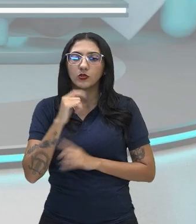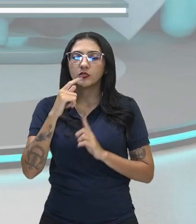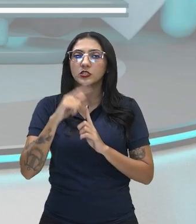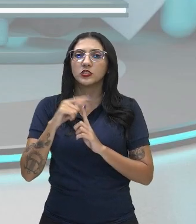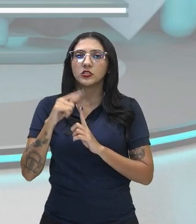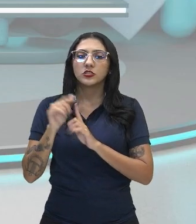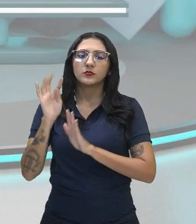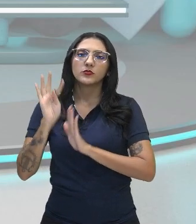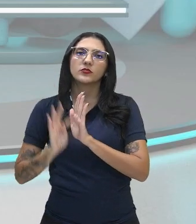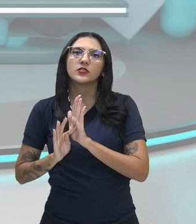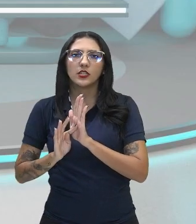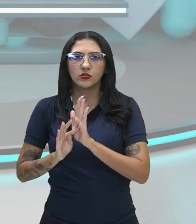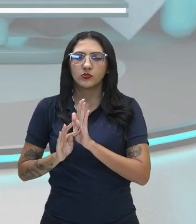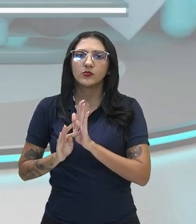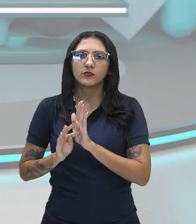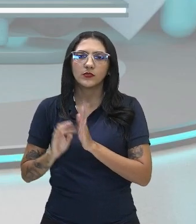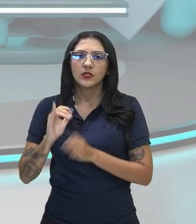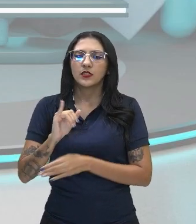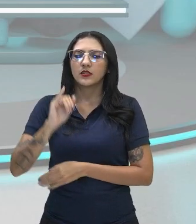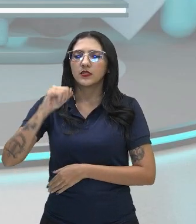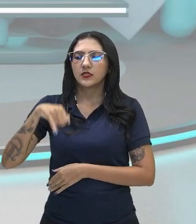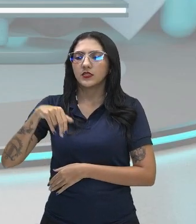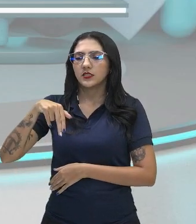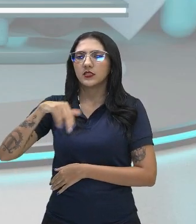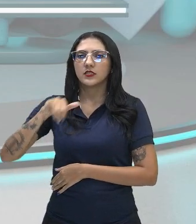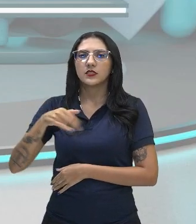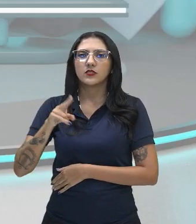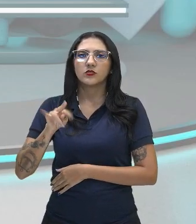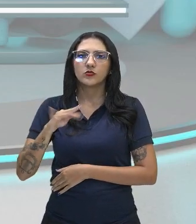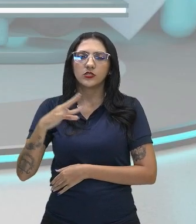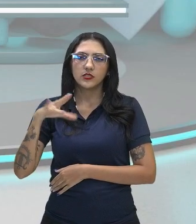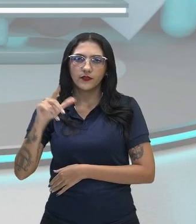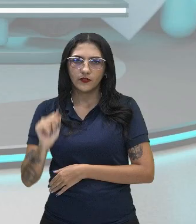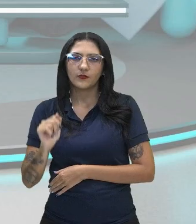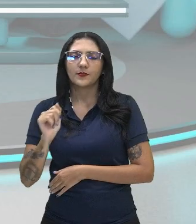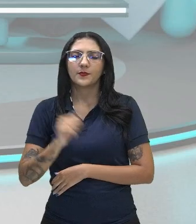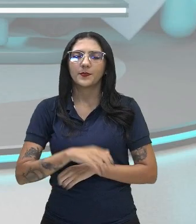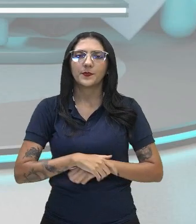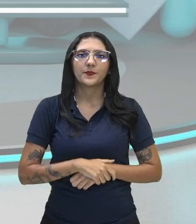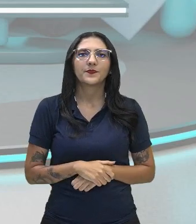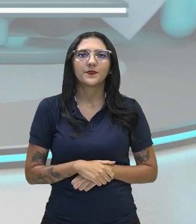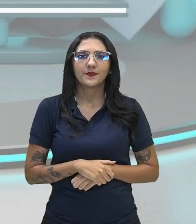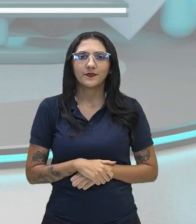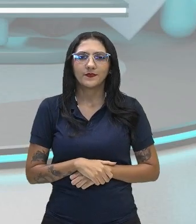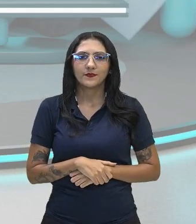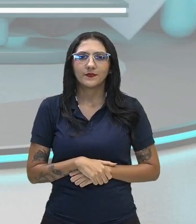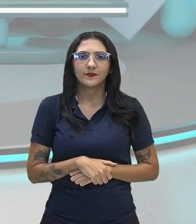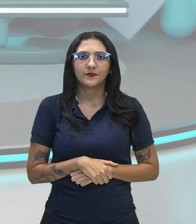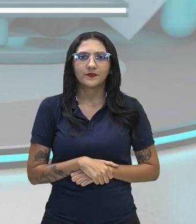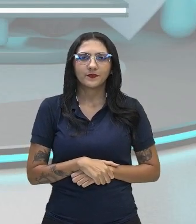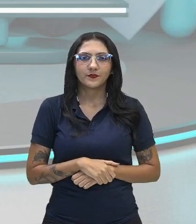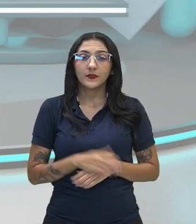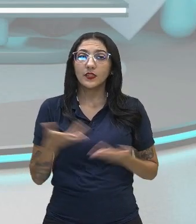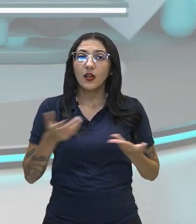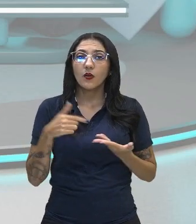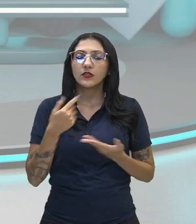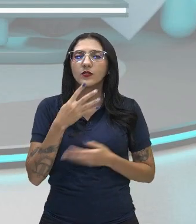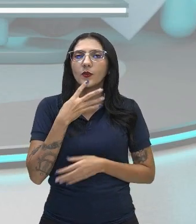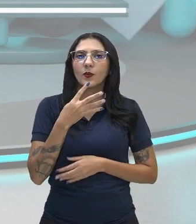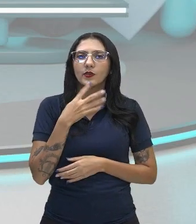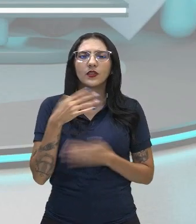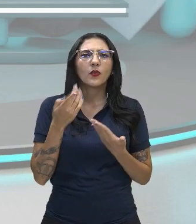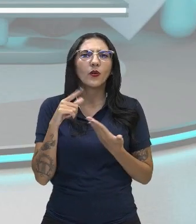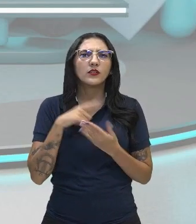texto injuntivo, da tipologia injuntiva. Muito bem, vamos conhecer as